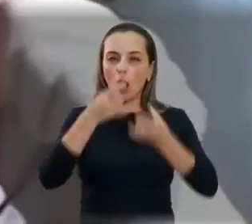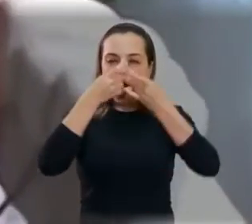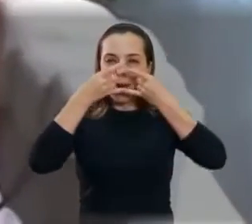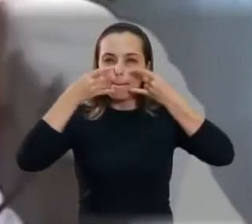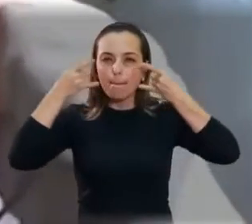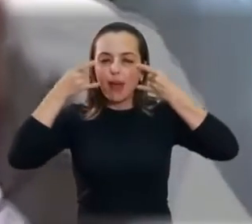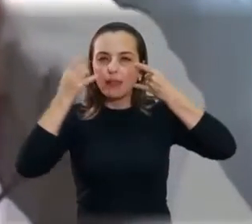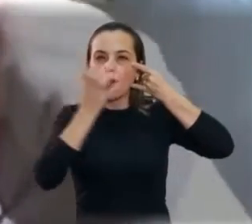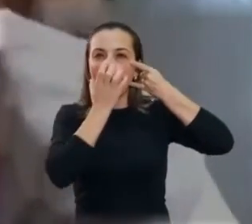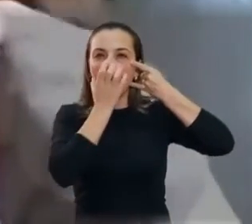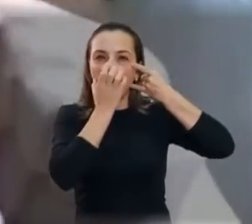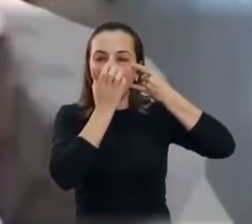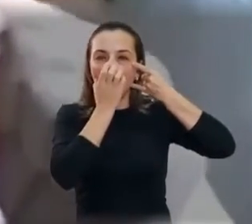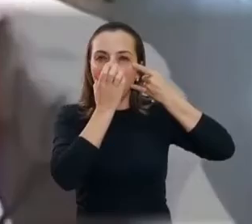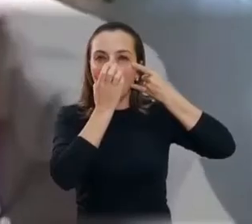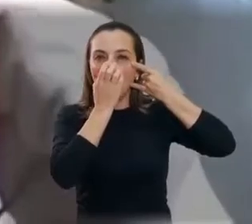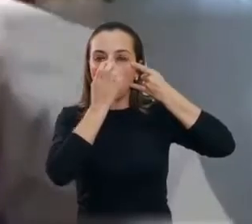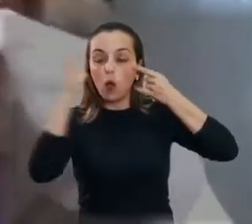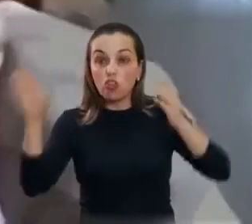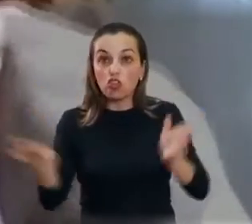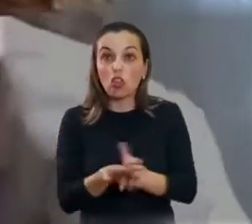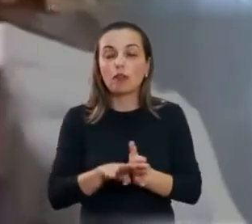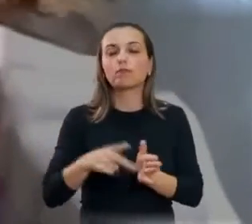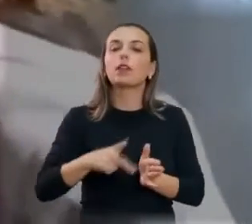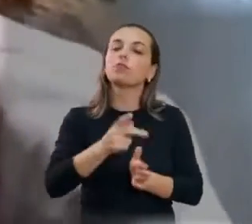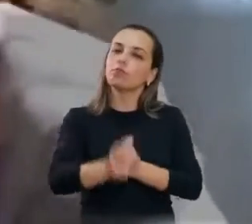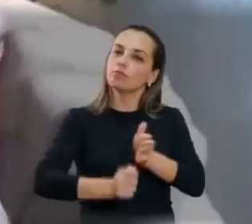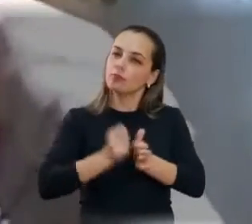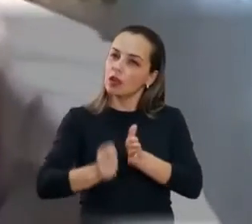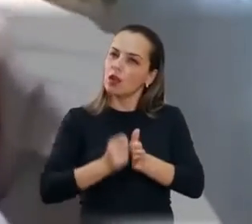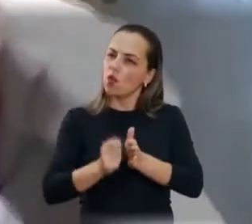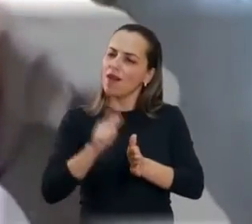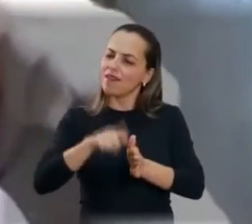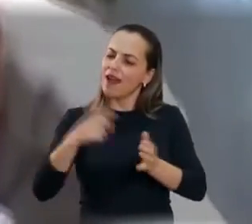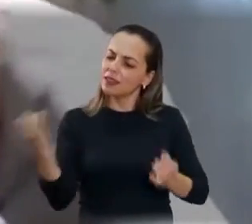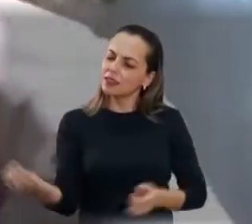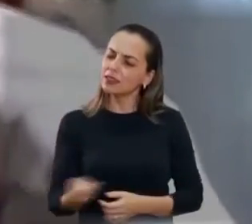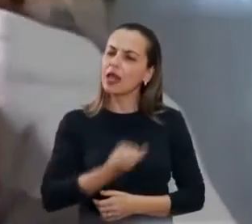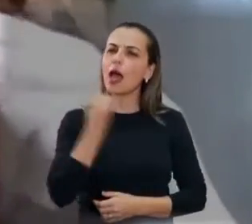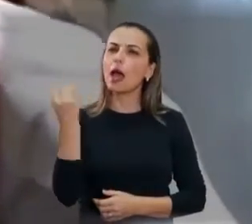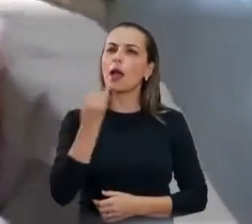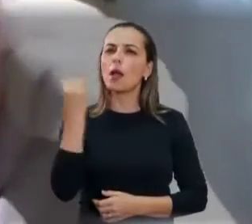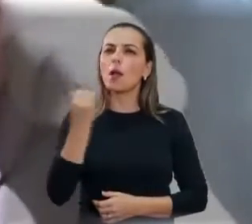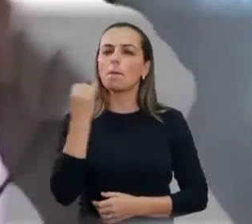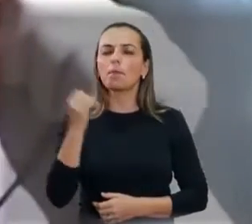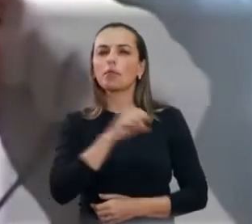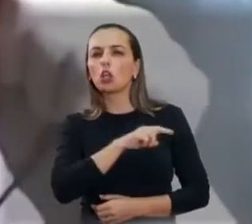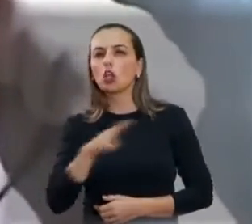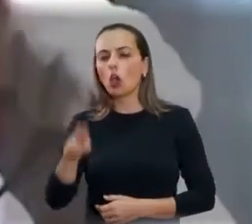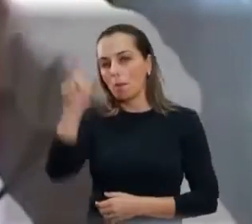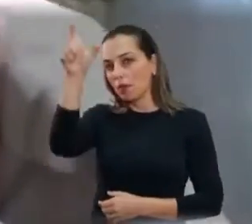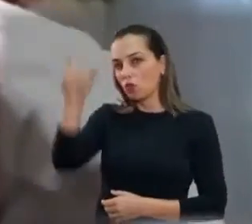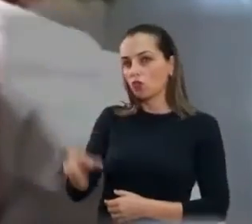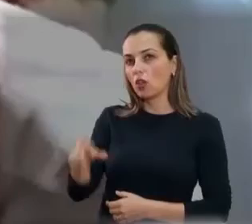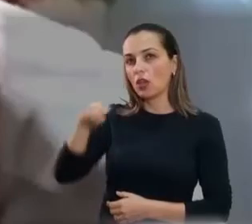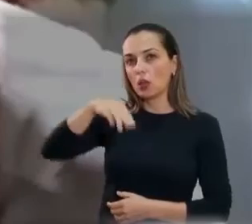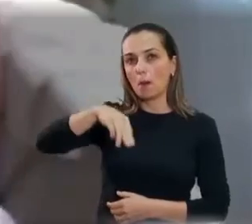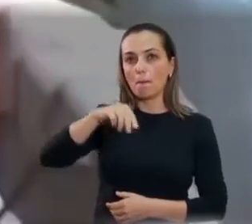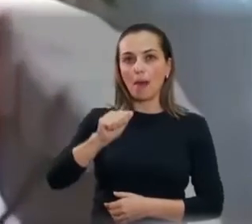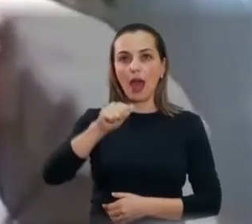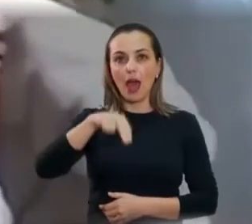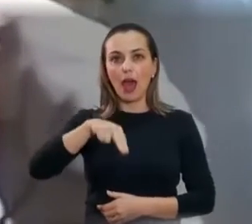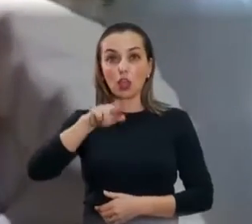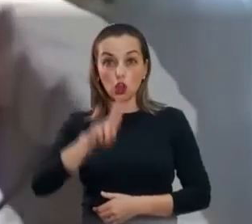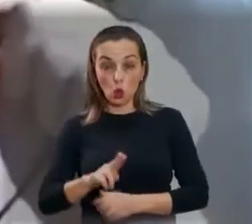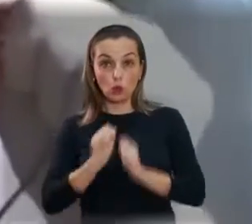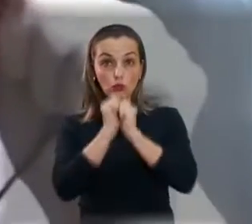máscaras, já chegaram no município e serão de grande valia, e aqui, em nome do Manu, né, que foi quem intermediou, junto